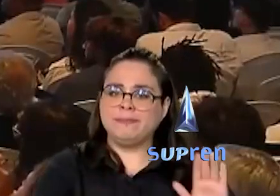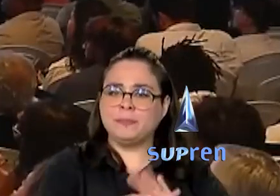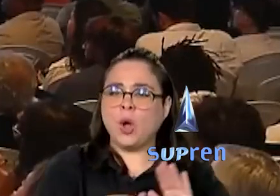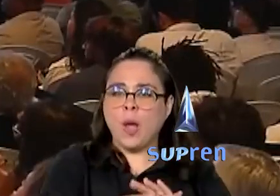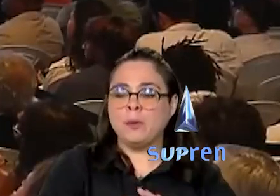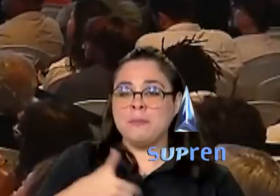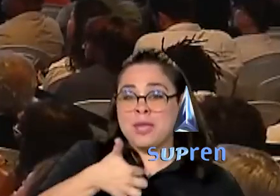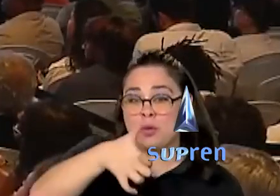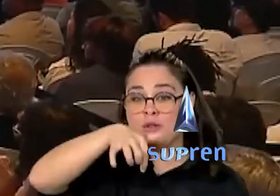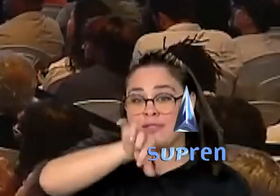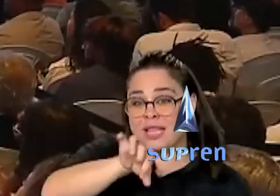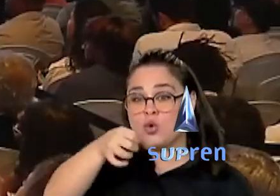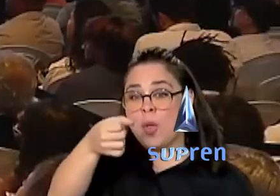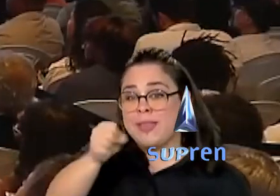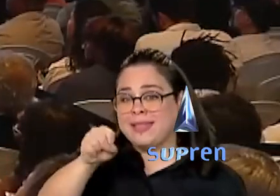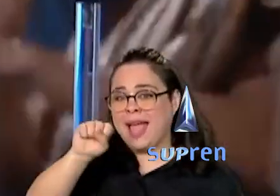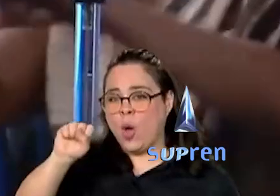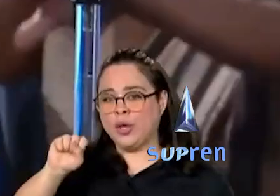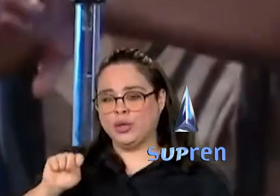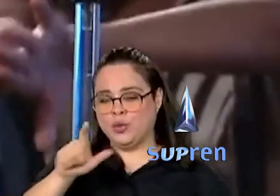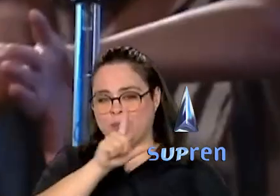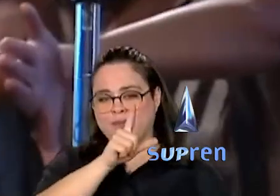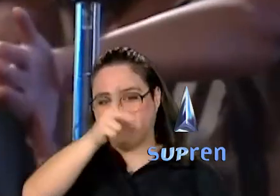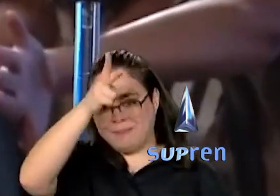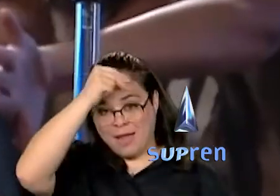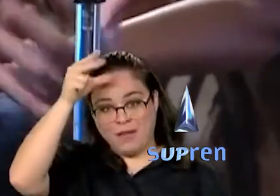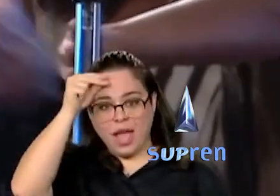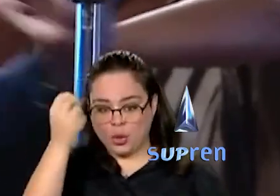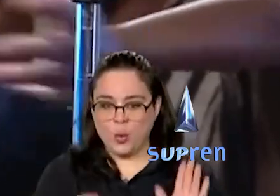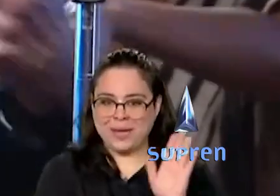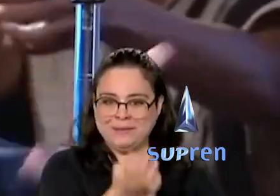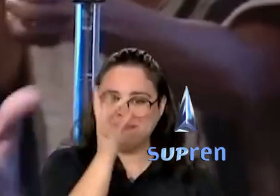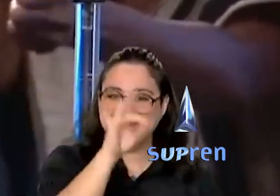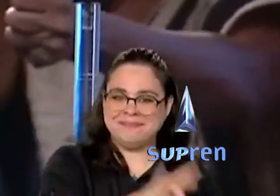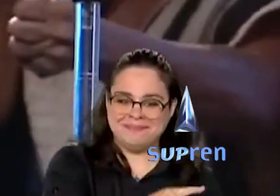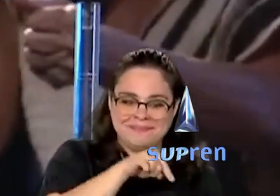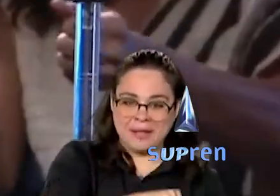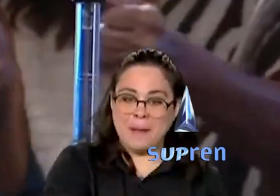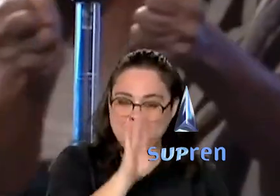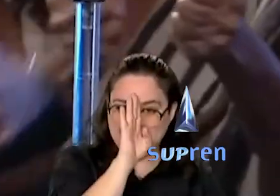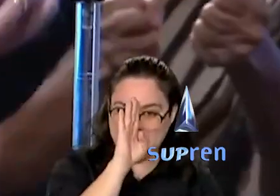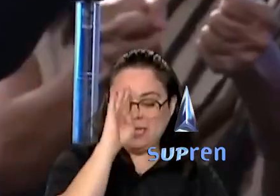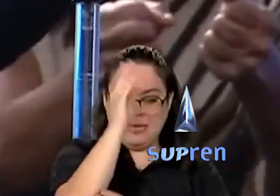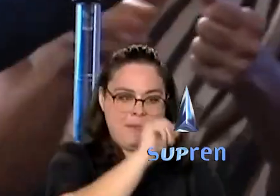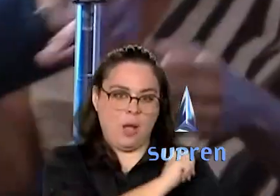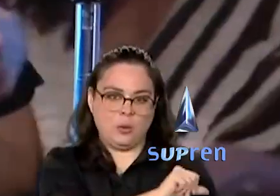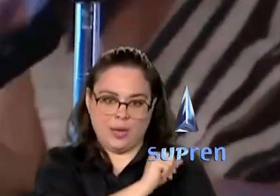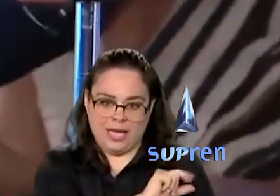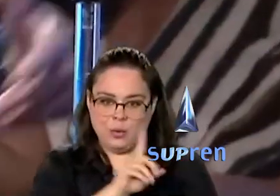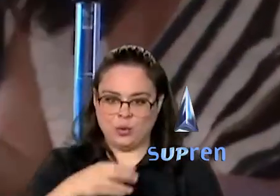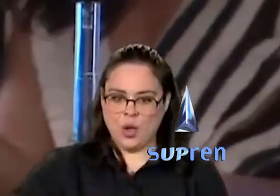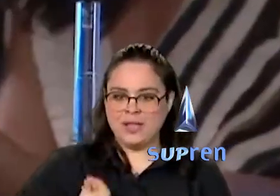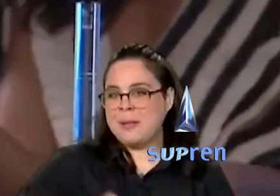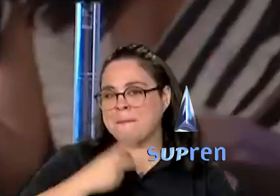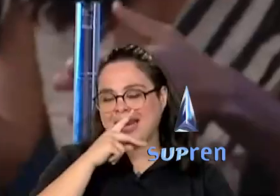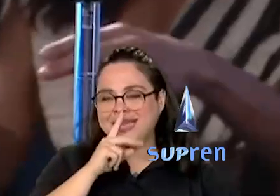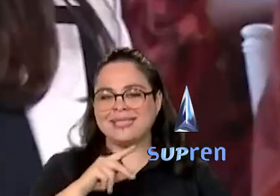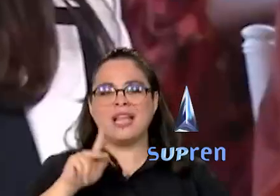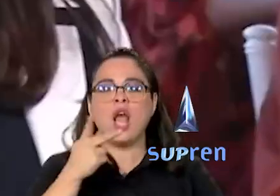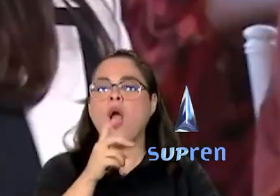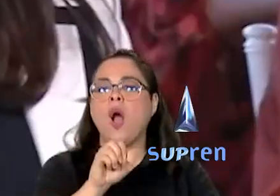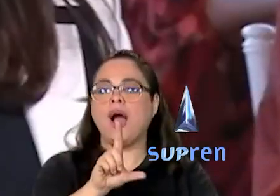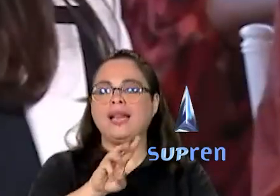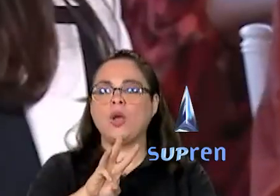Rio estúdios que contará com a construção de oito novos estúdios e a modernização